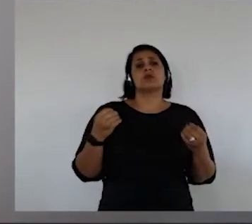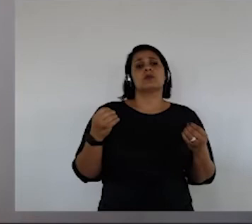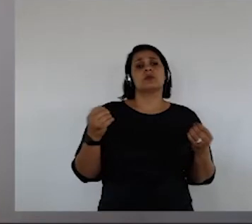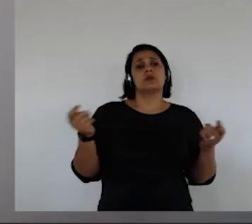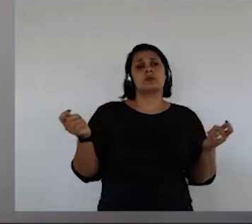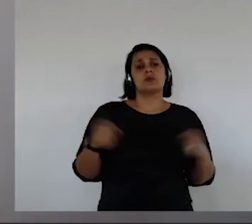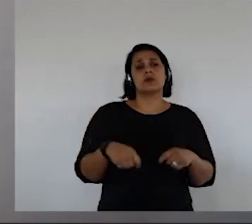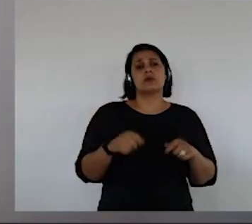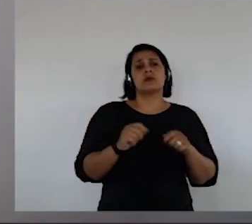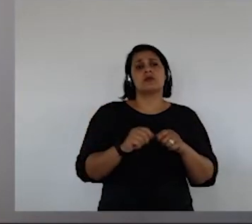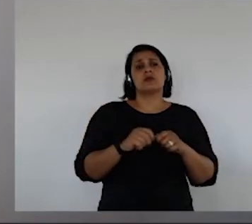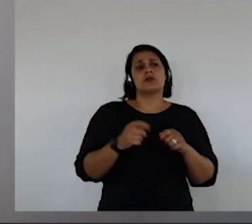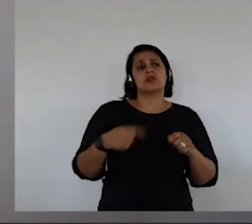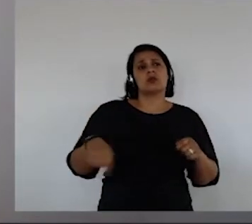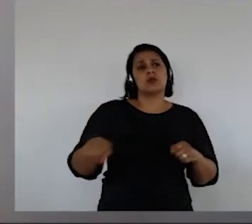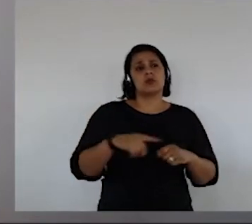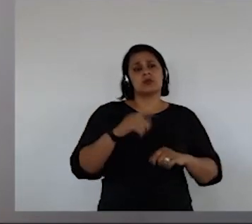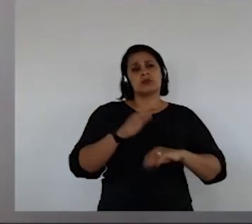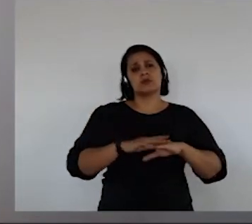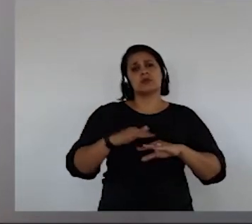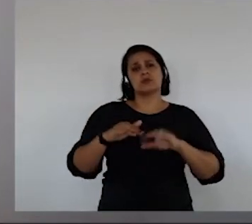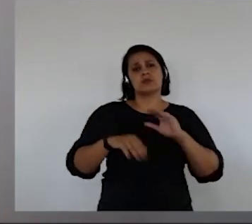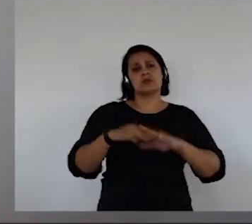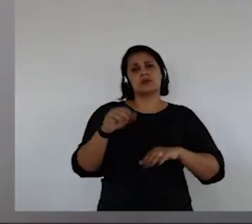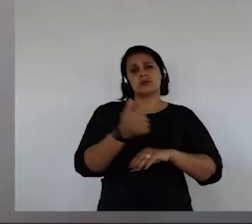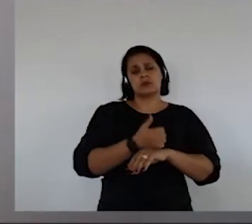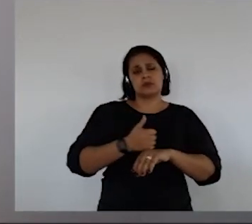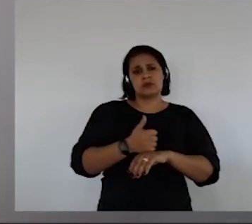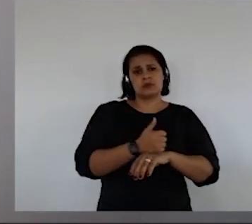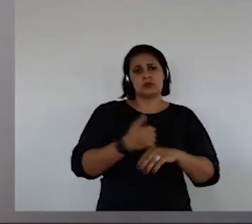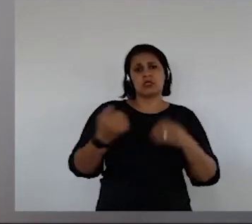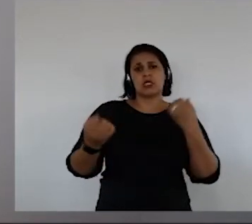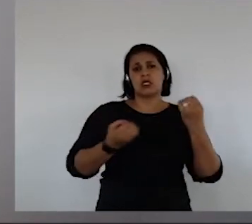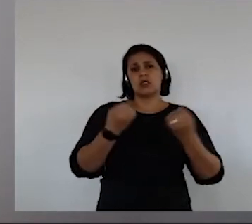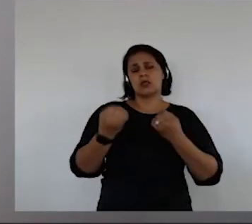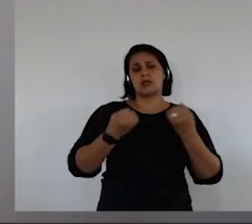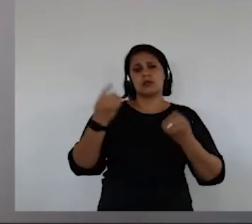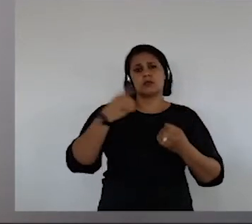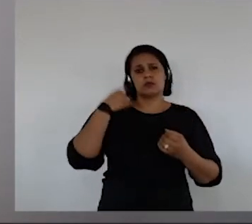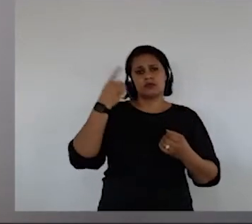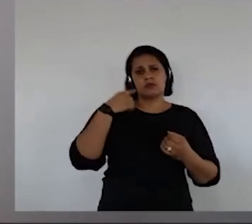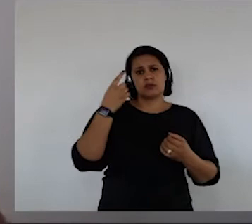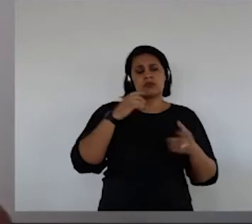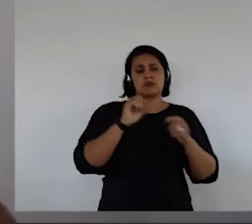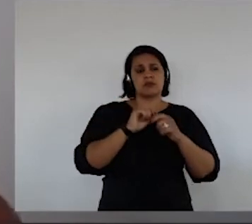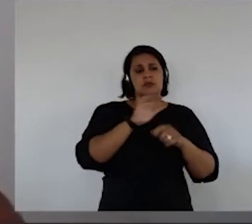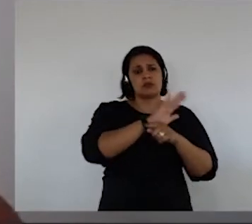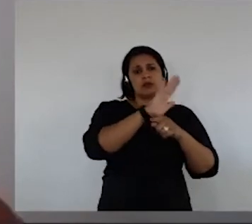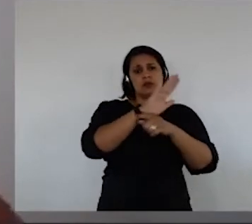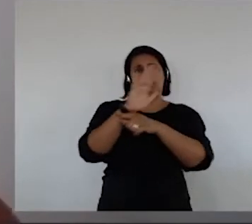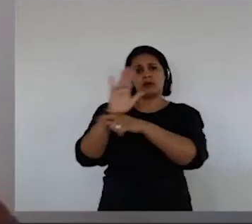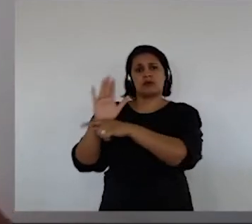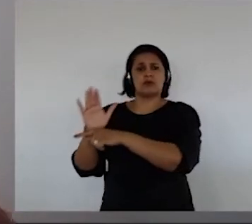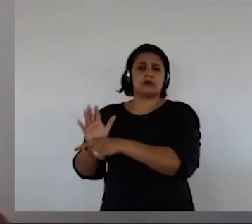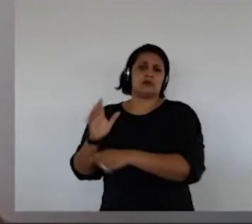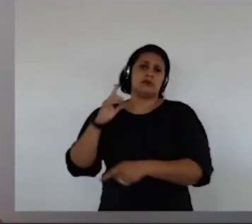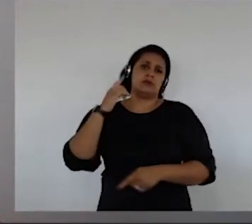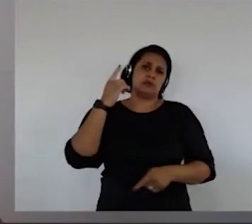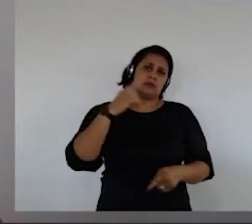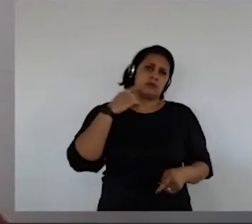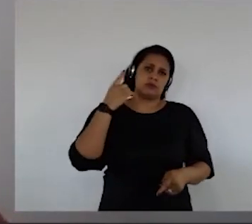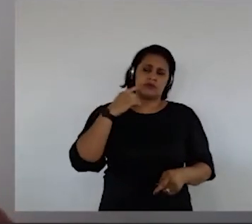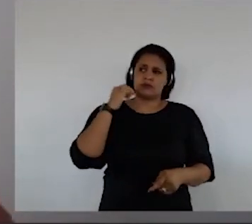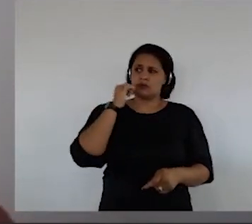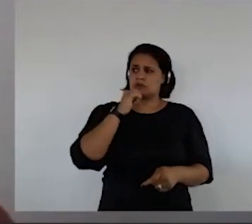nosso exercício da nossa profissão, né, da advocacia, como é que a gente pode estar ajudando outras mulheres que, nesse